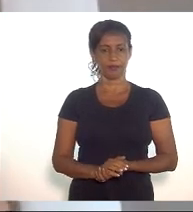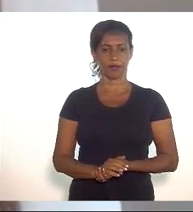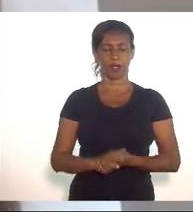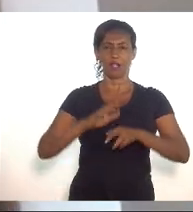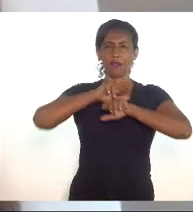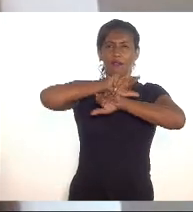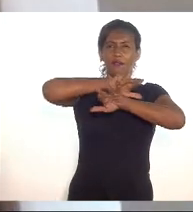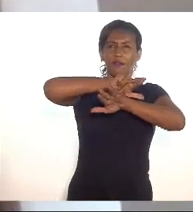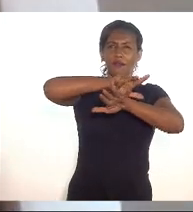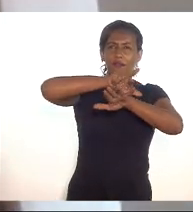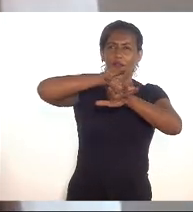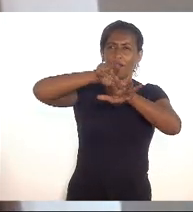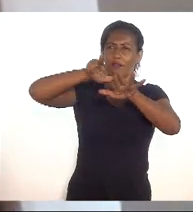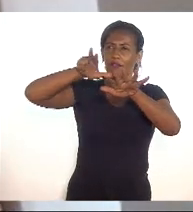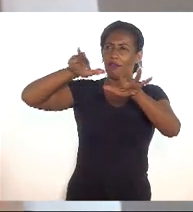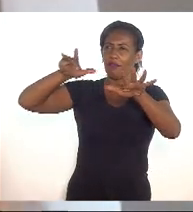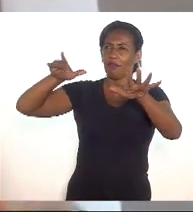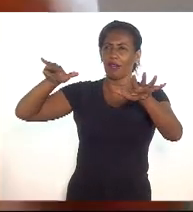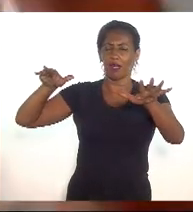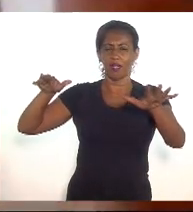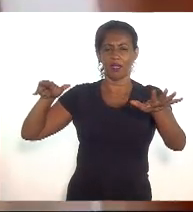vários indicadores mensurados,